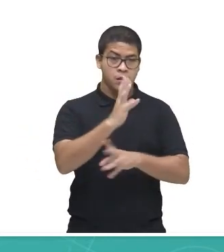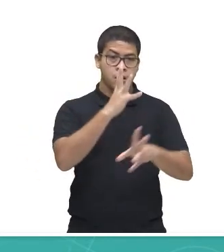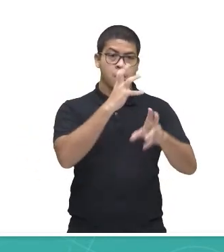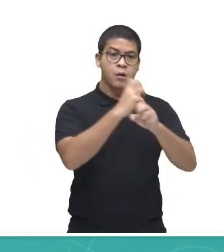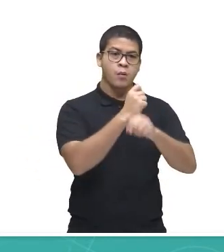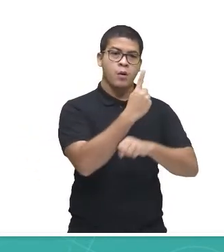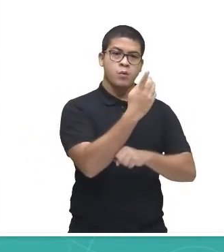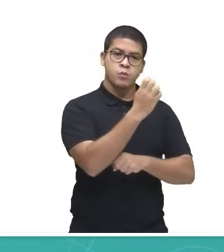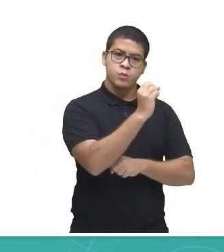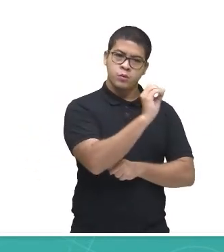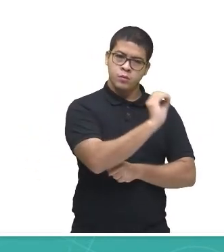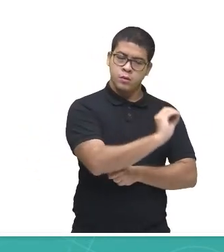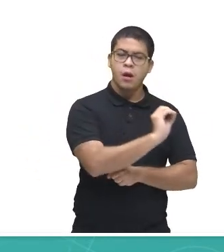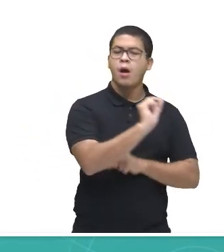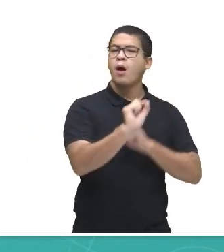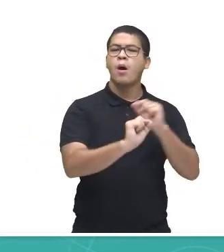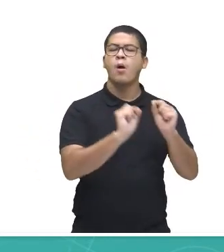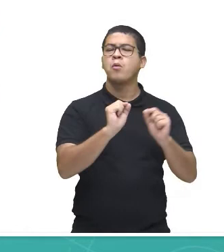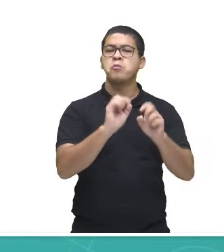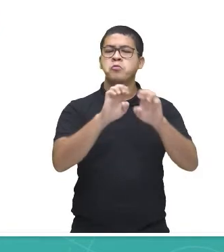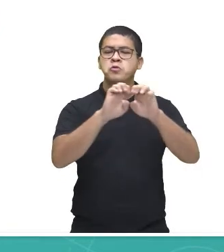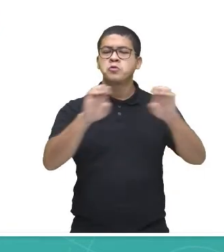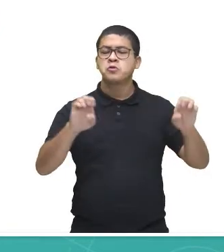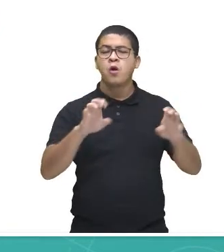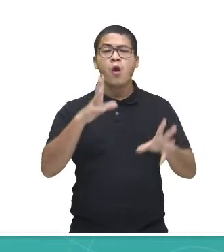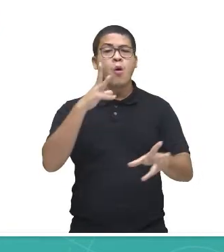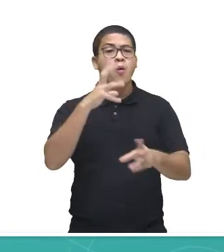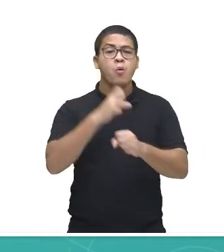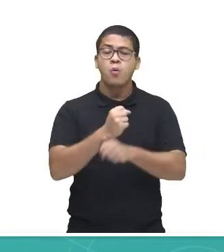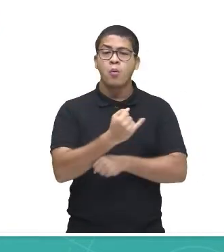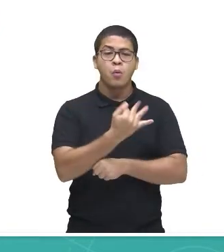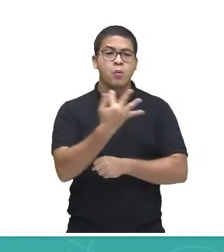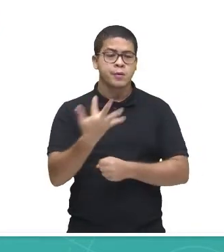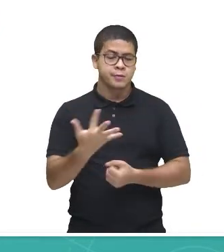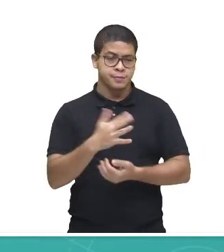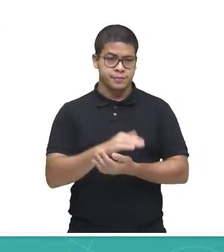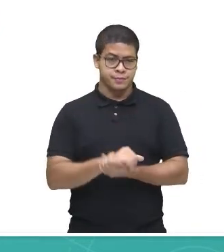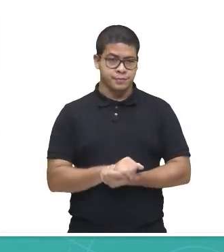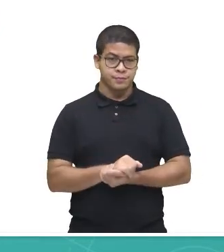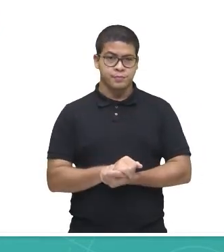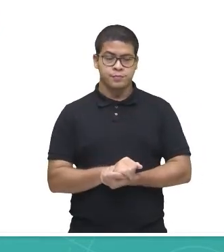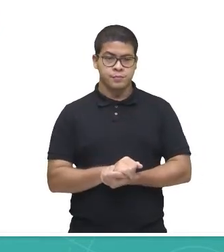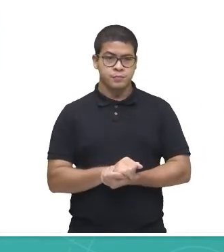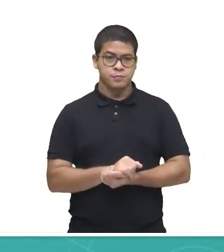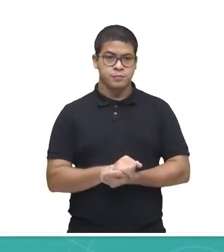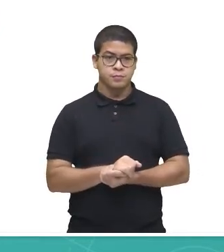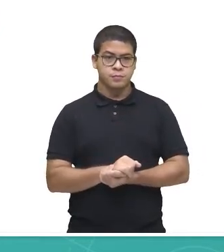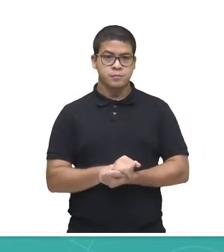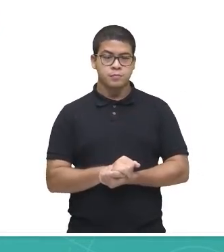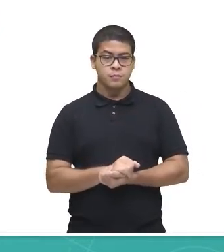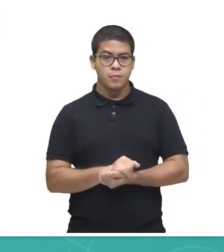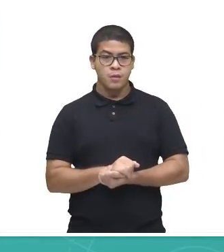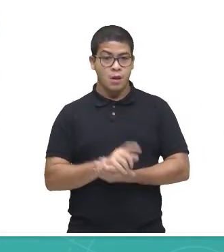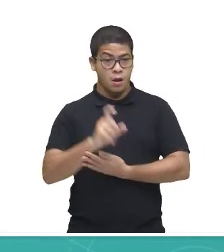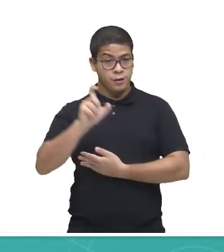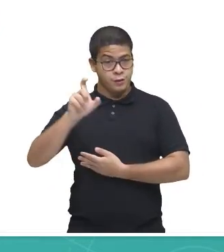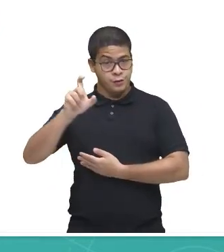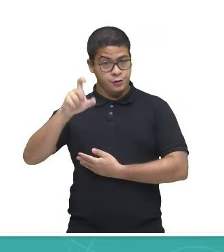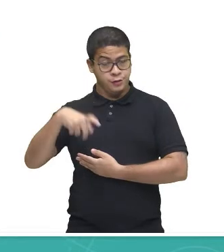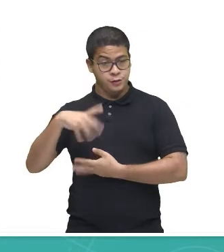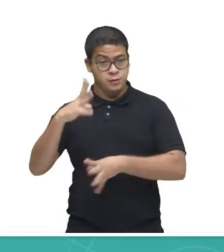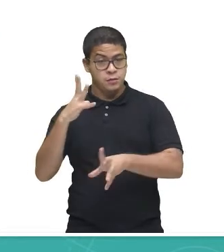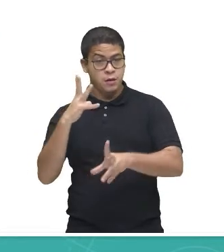equação, então, a gente vai determinar o valor de x. Como? Se eu quero achar o valor de